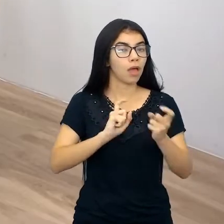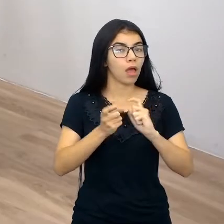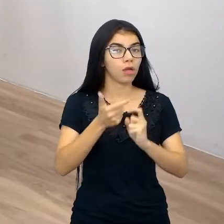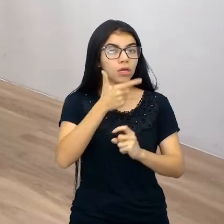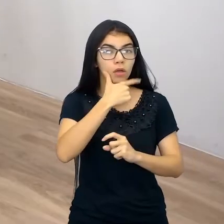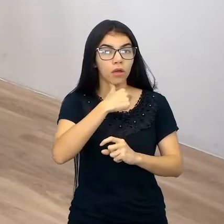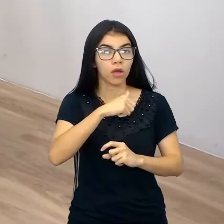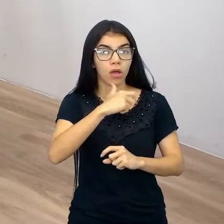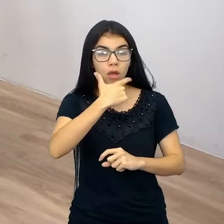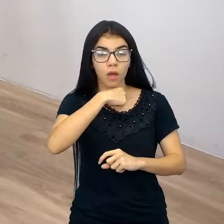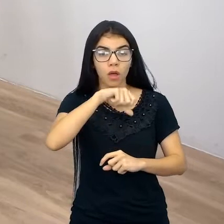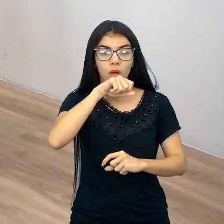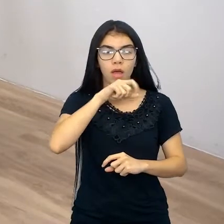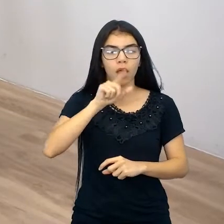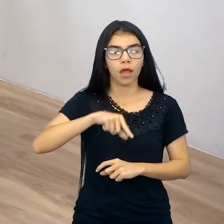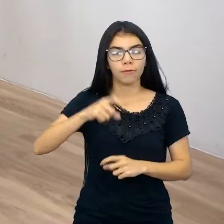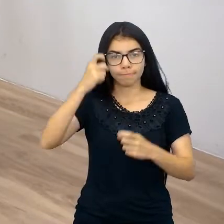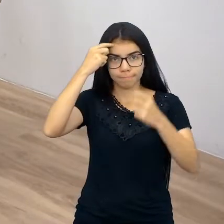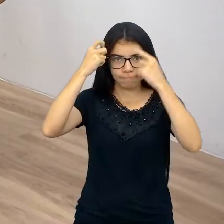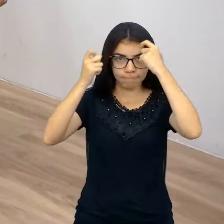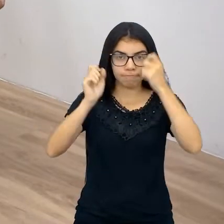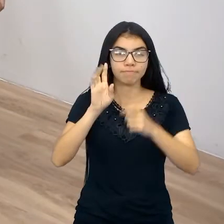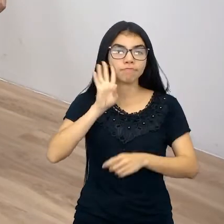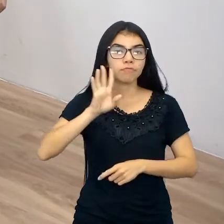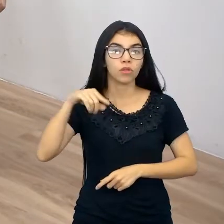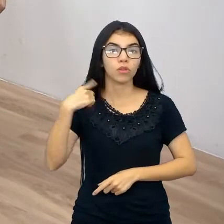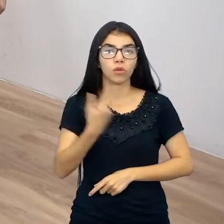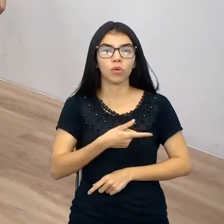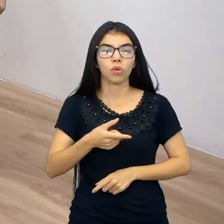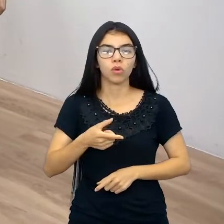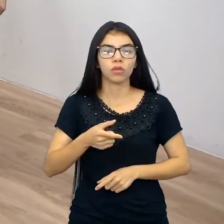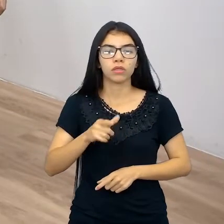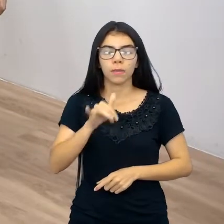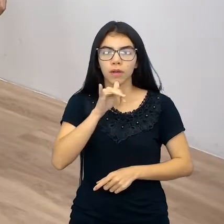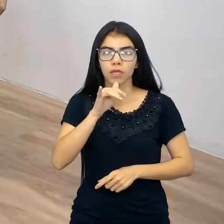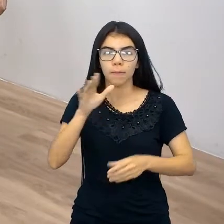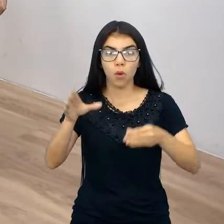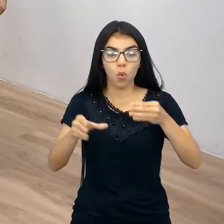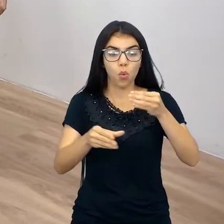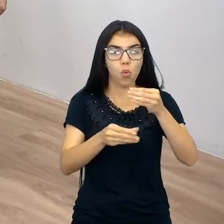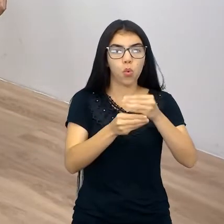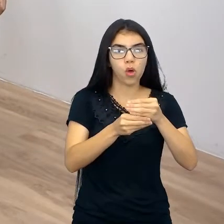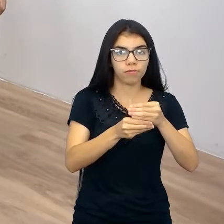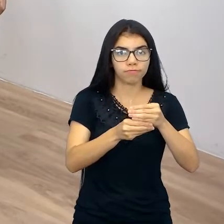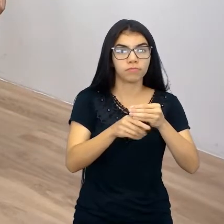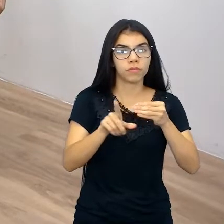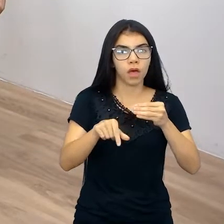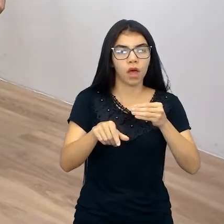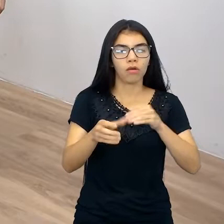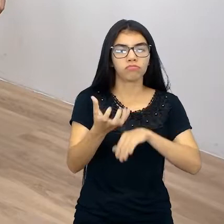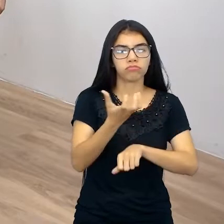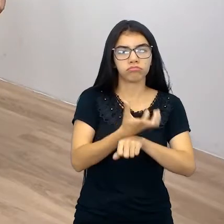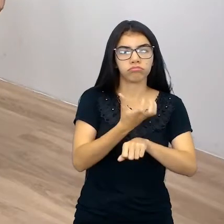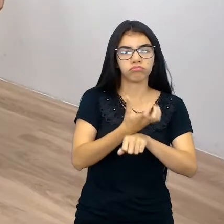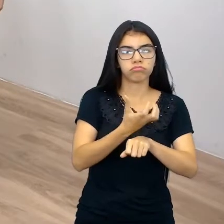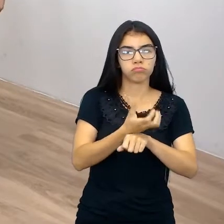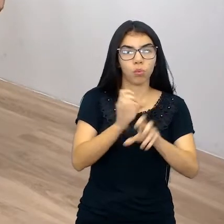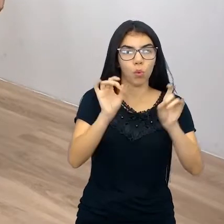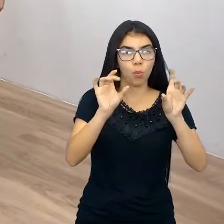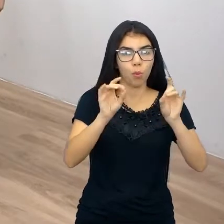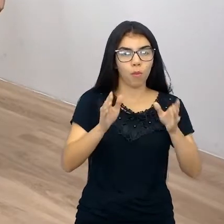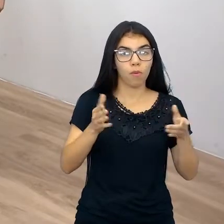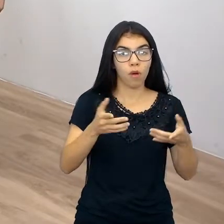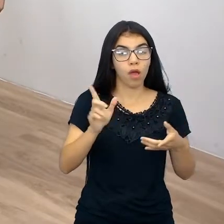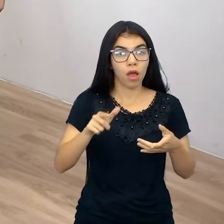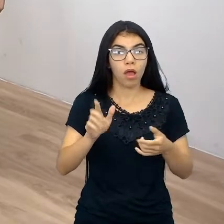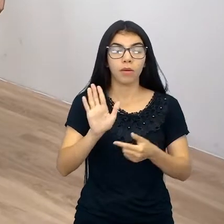que bacana, que ideia legal. Então é isso, e nós estamos fechando um ciclo, fechando esse aprofundamento, fechando este componente específico, e a ideia é